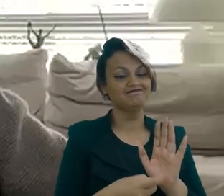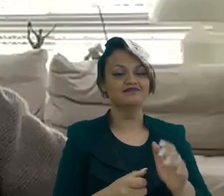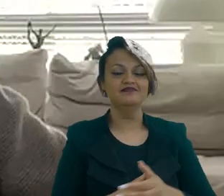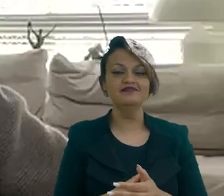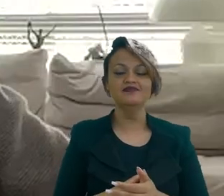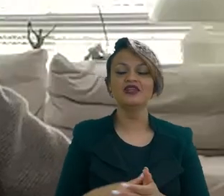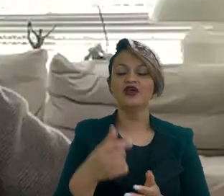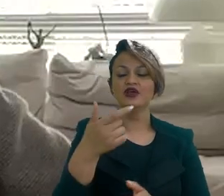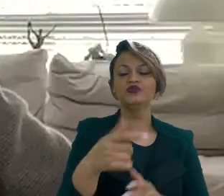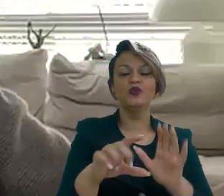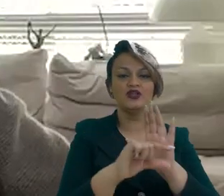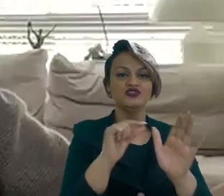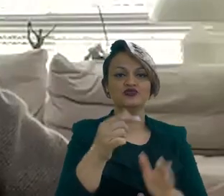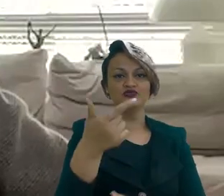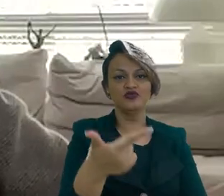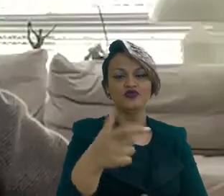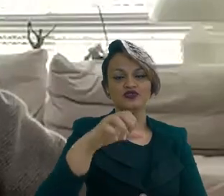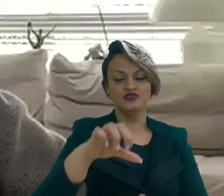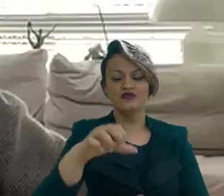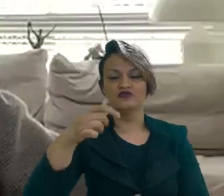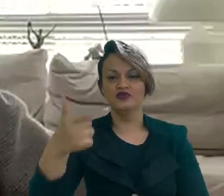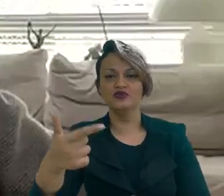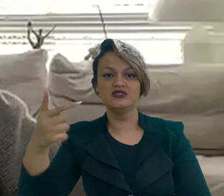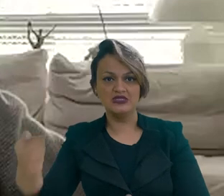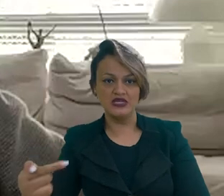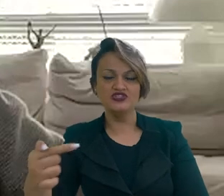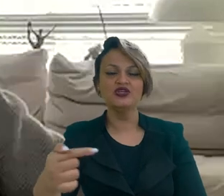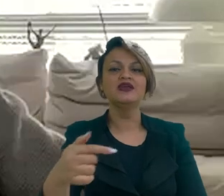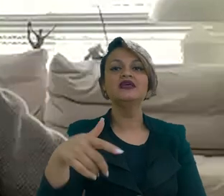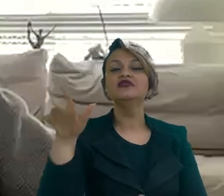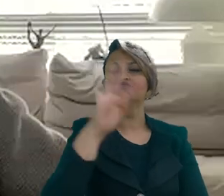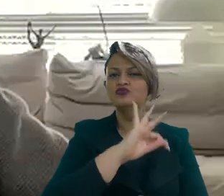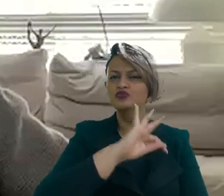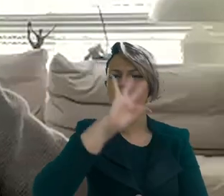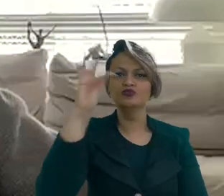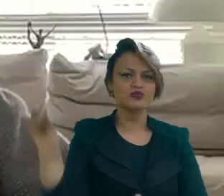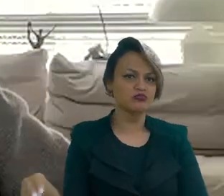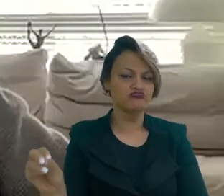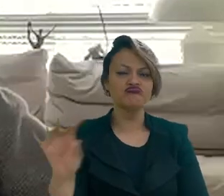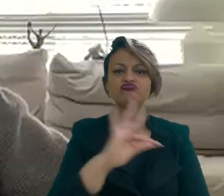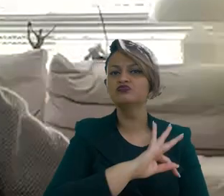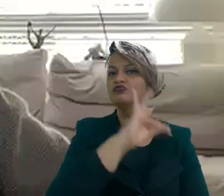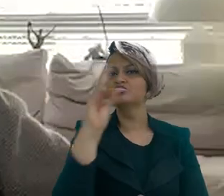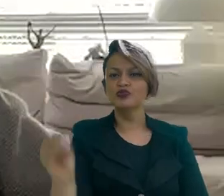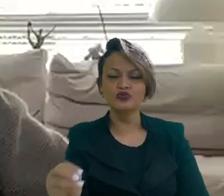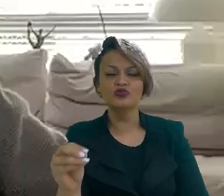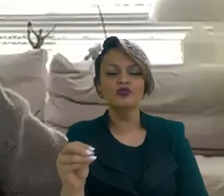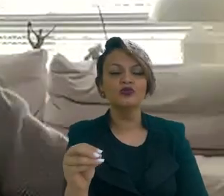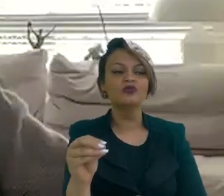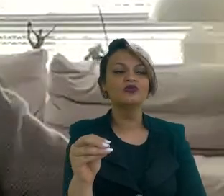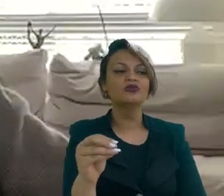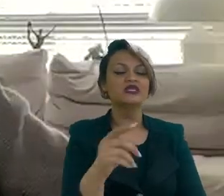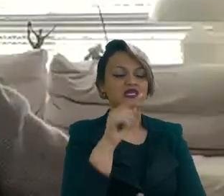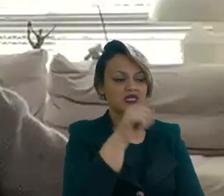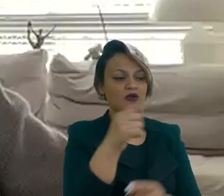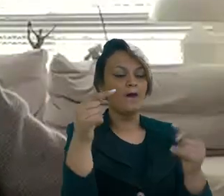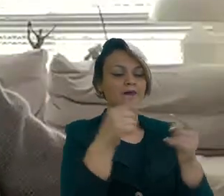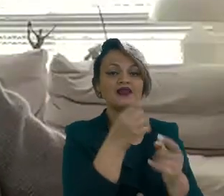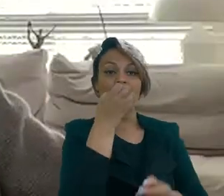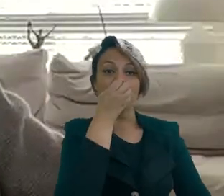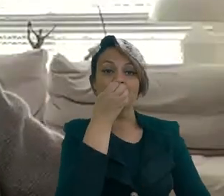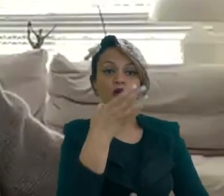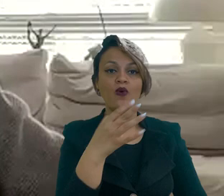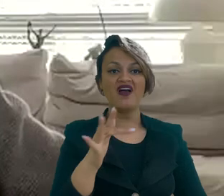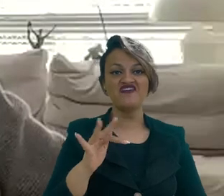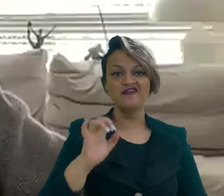não só do 2927 parágrafo único mas de todo comportamento que vira